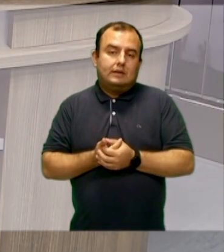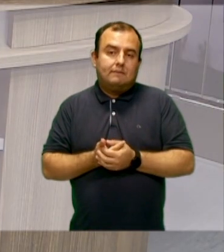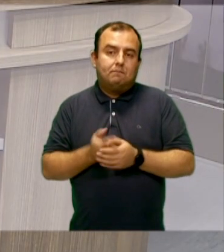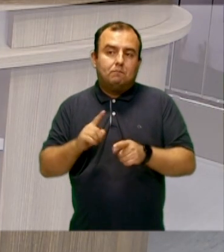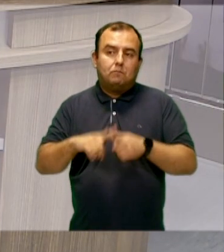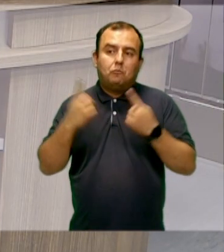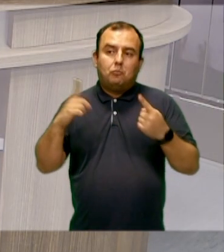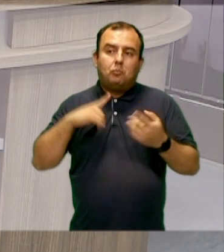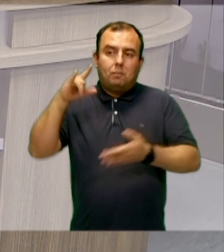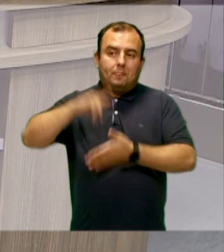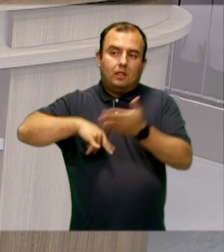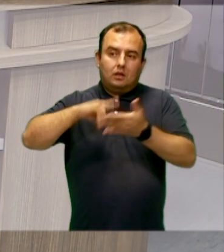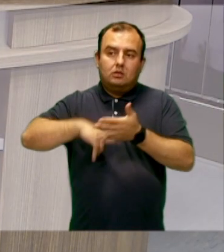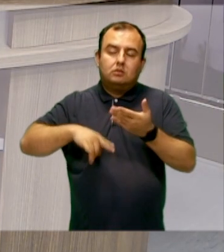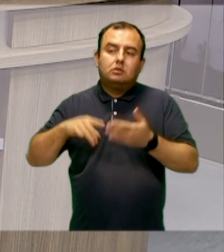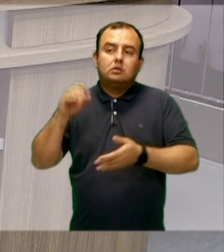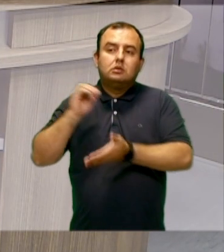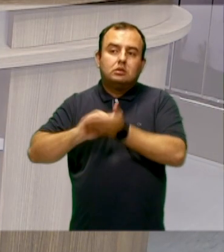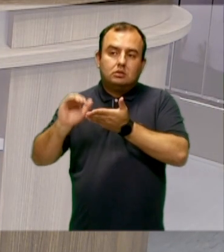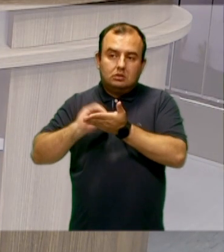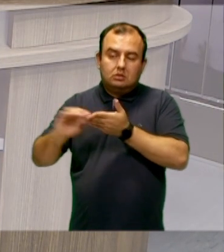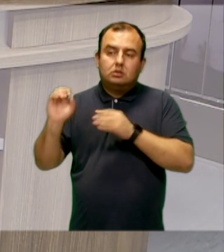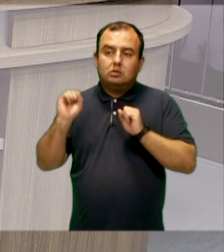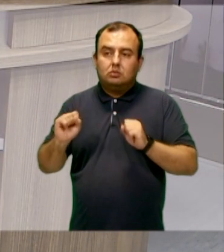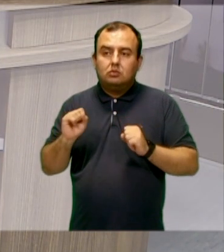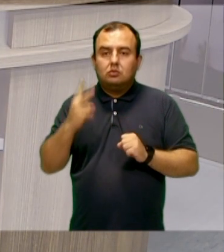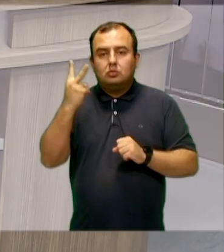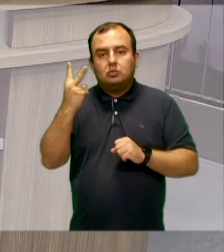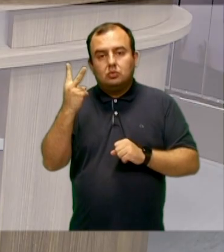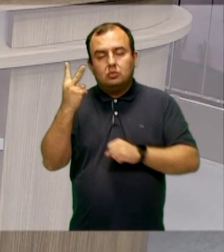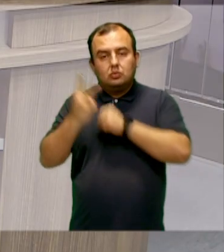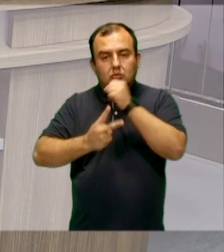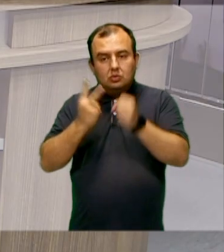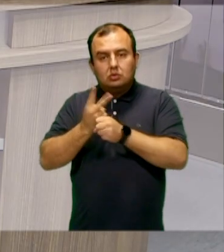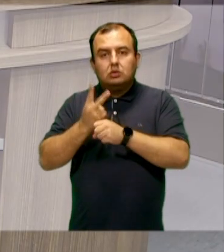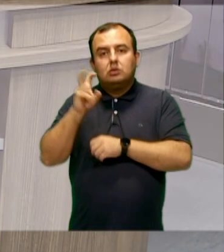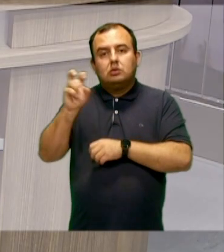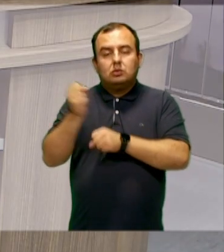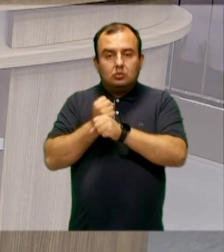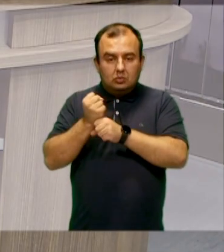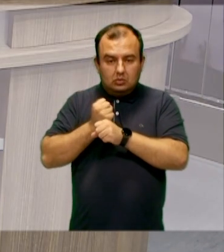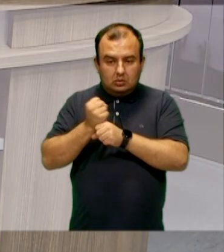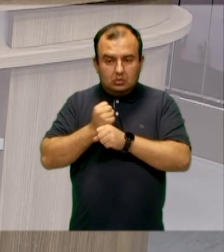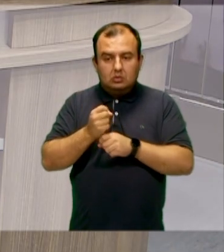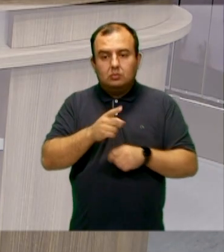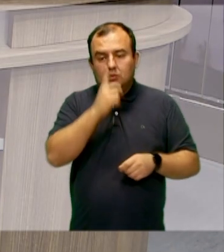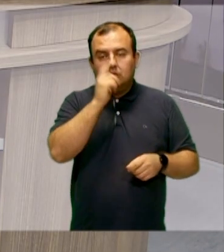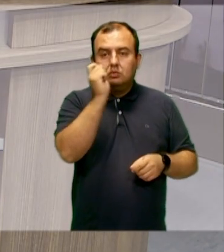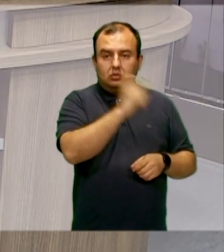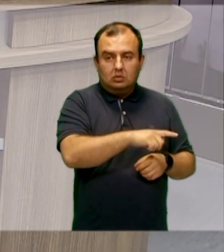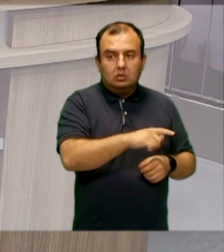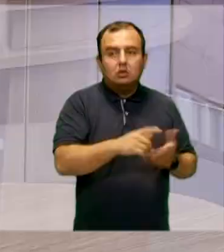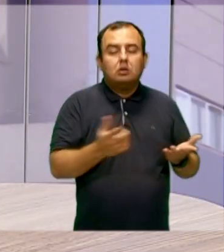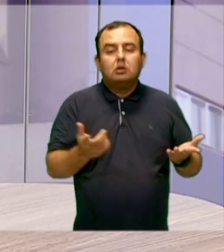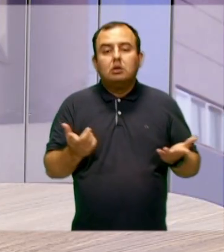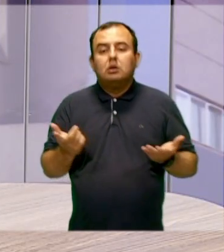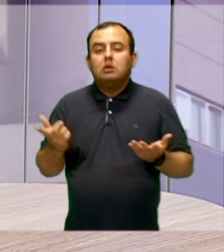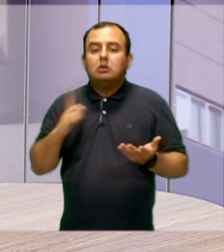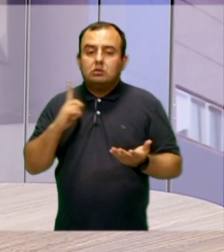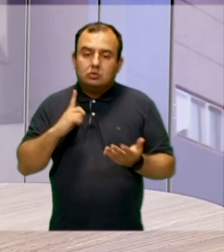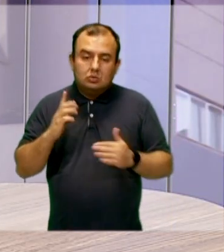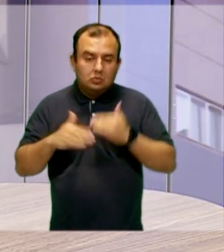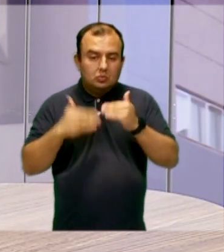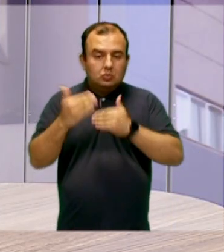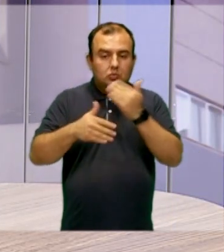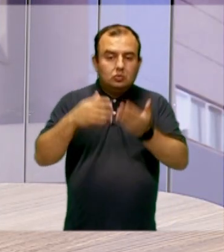eu tenho algum documento de outra secretaria que possa ficar 2 anos, 5 anos, 6 anos, que possa ser descartado após isso. E se eu tiver hoje o